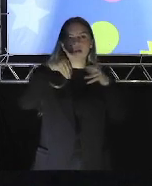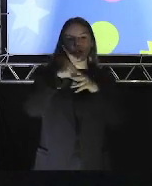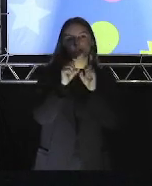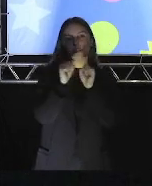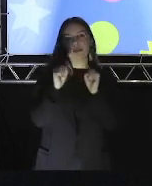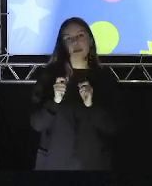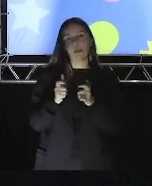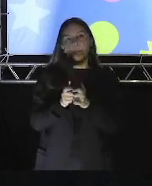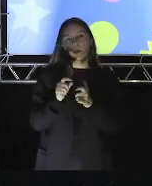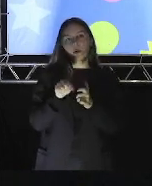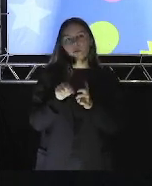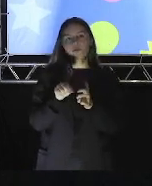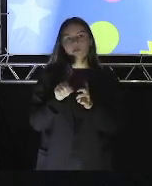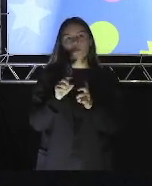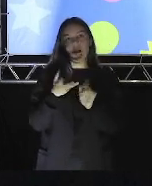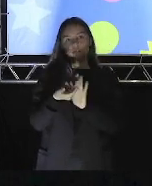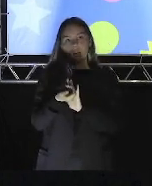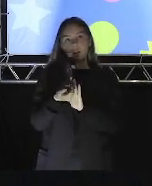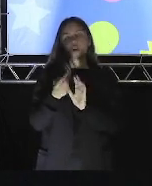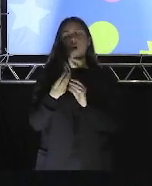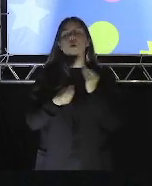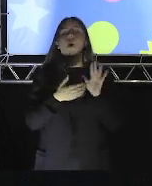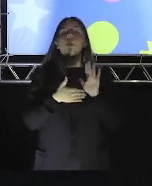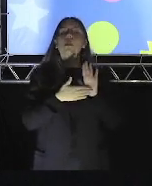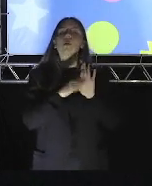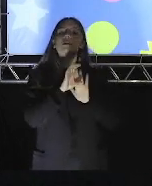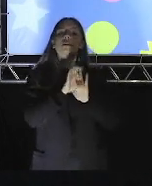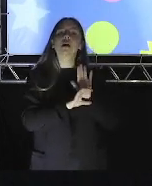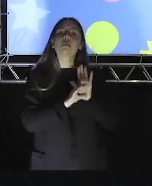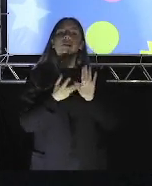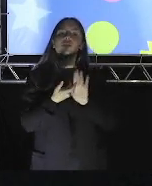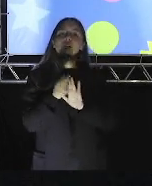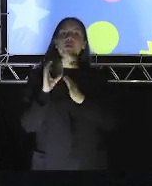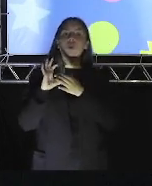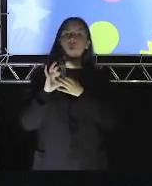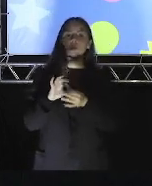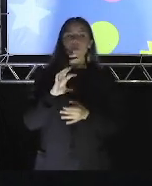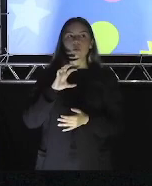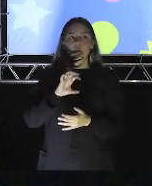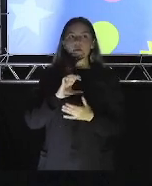aí, qual que é o propósito de um capítulo de agilidade nesse contexto?